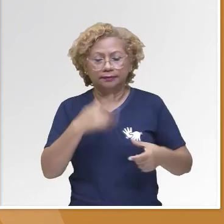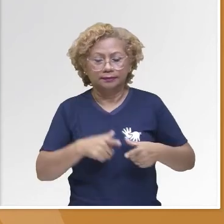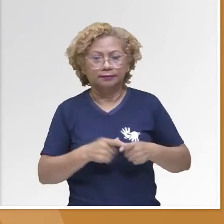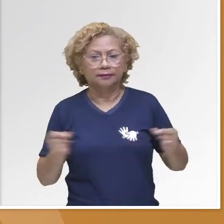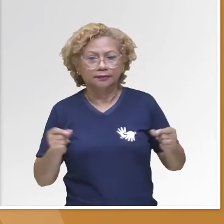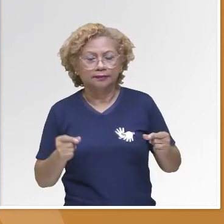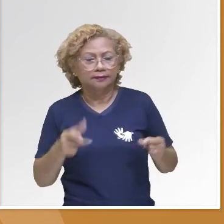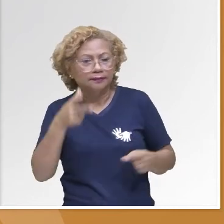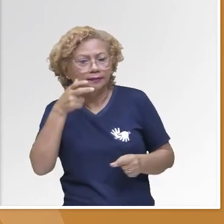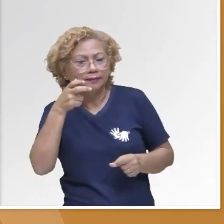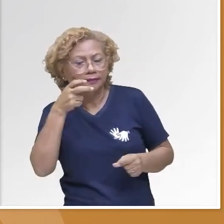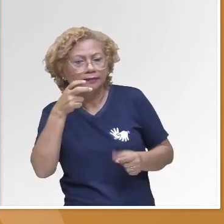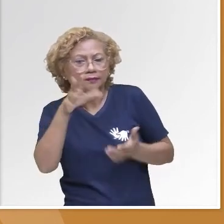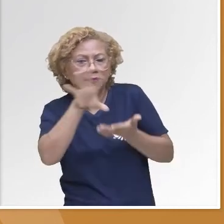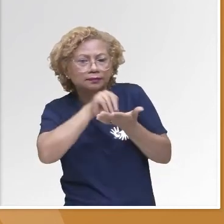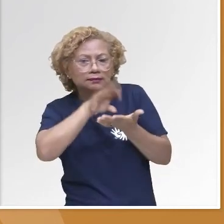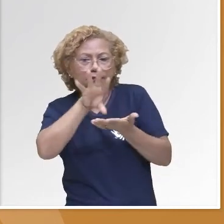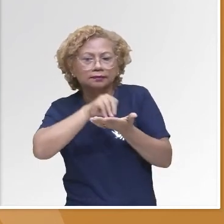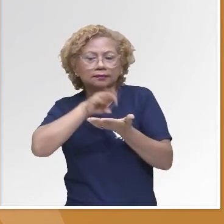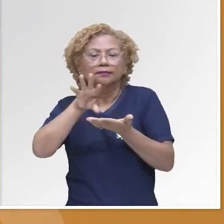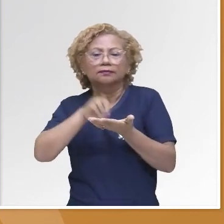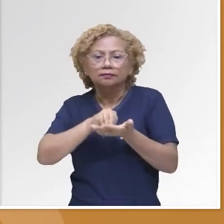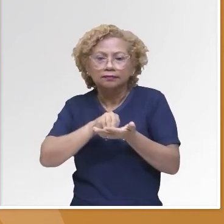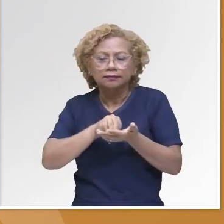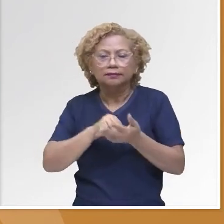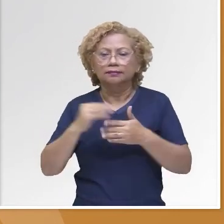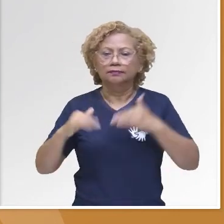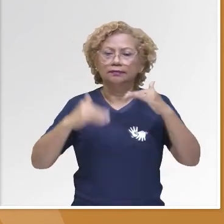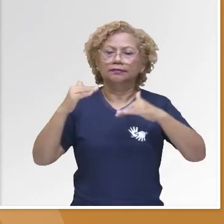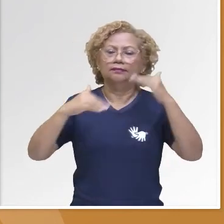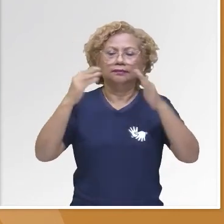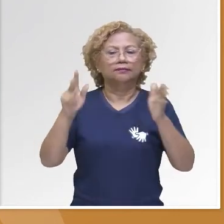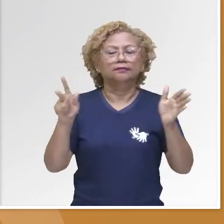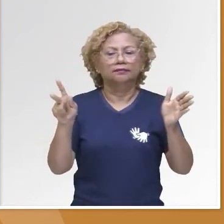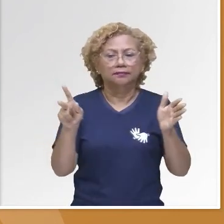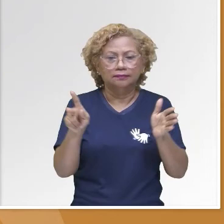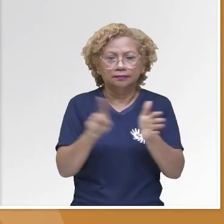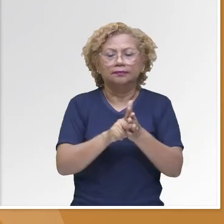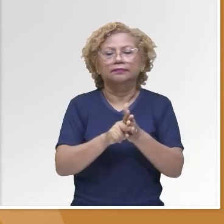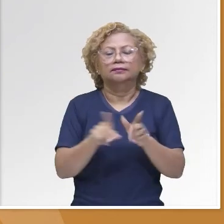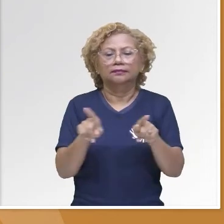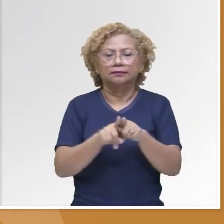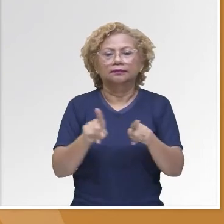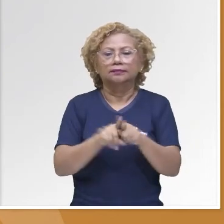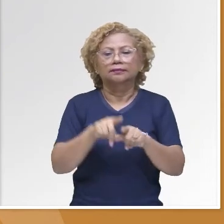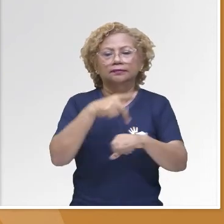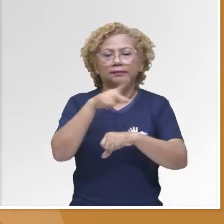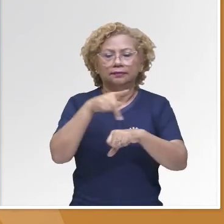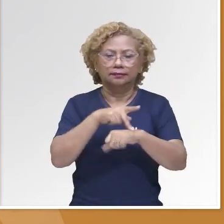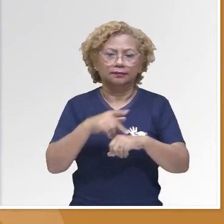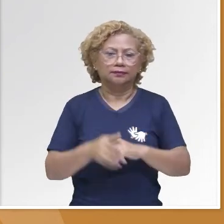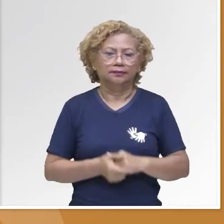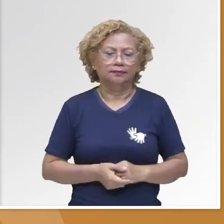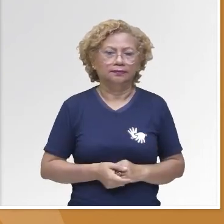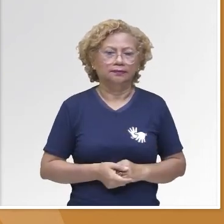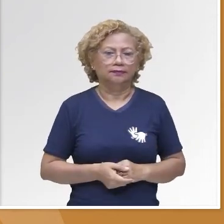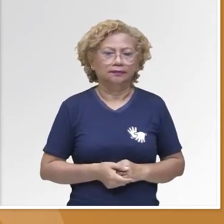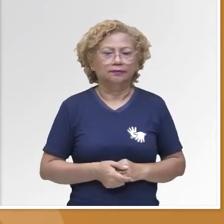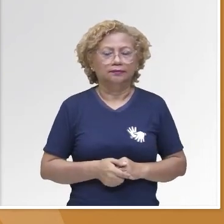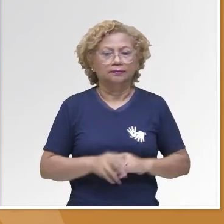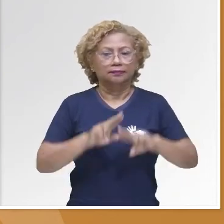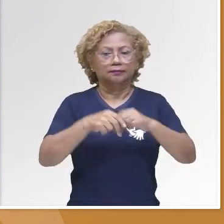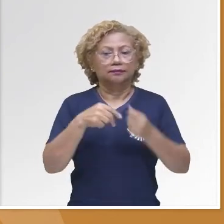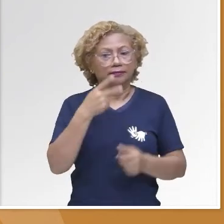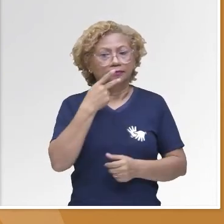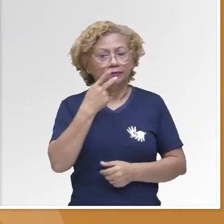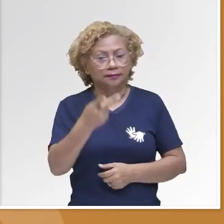tenham interesse de fazer investimentos aí, ok? Então, após essa formação,